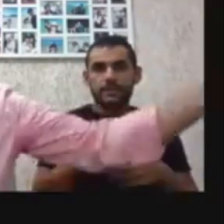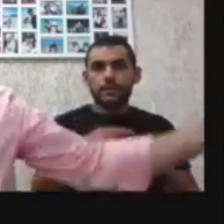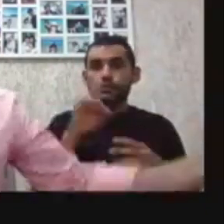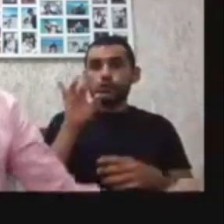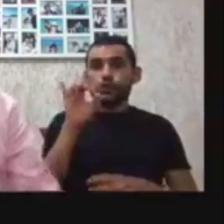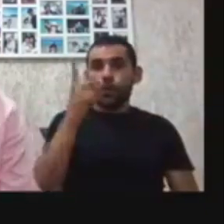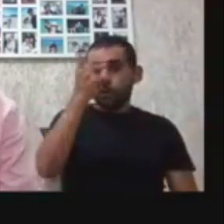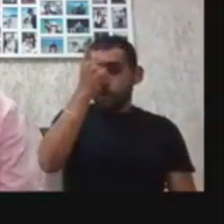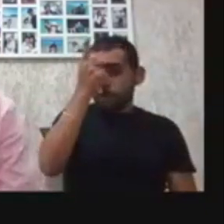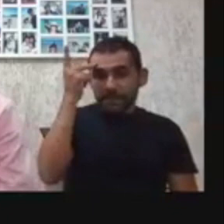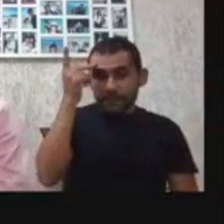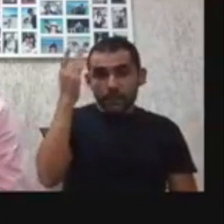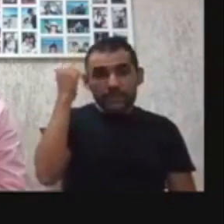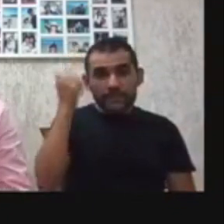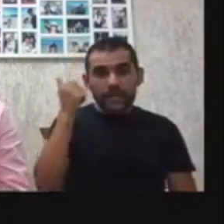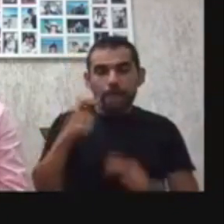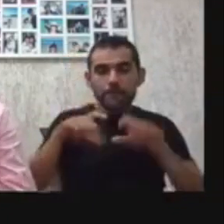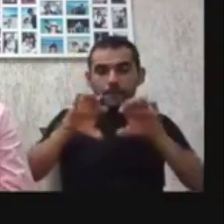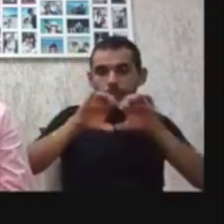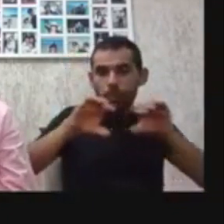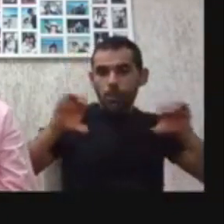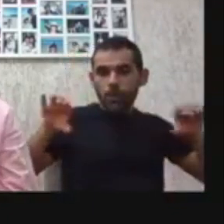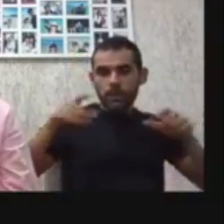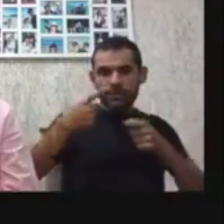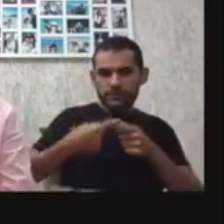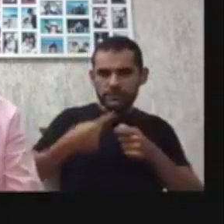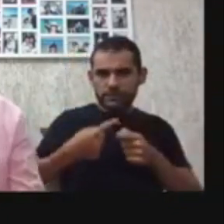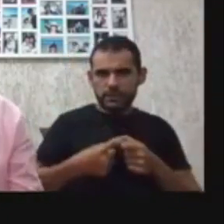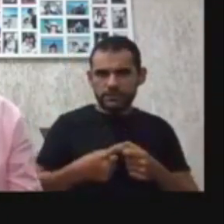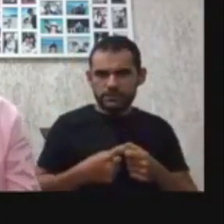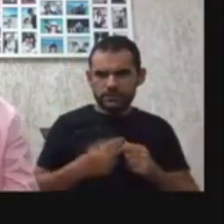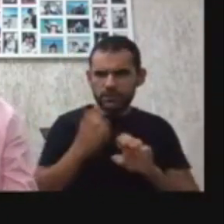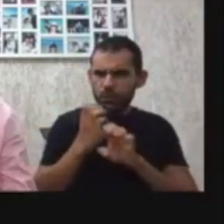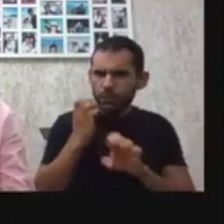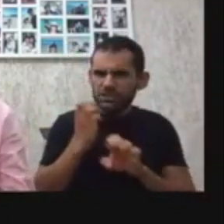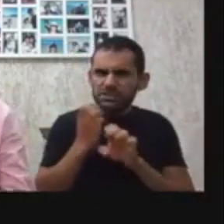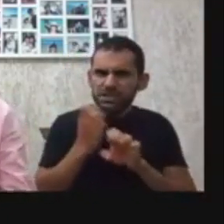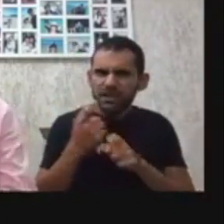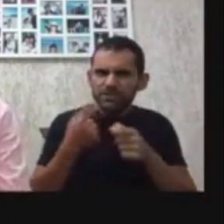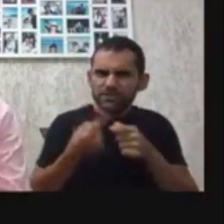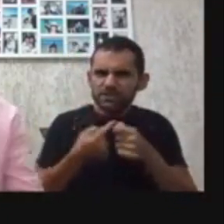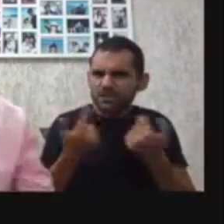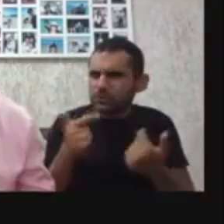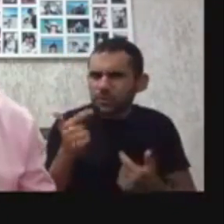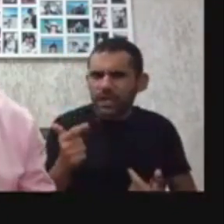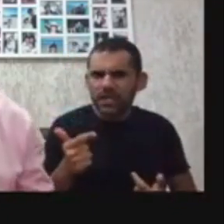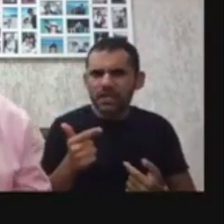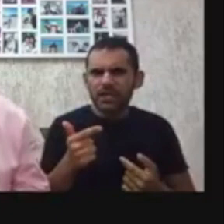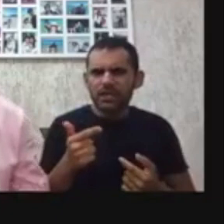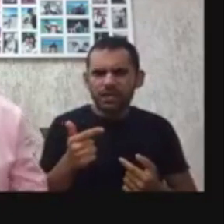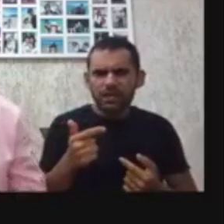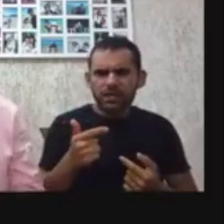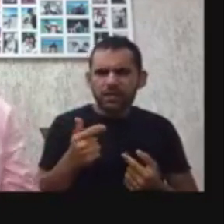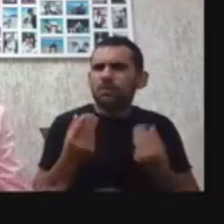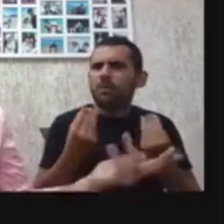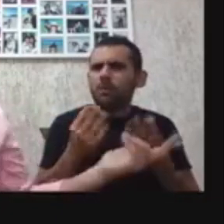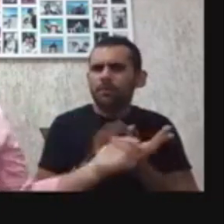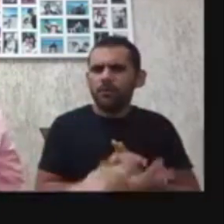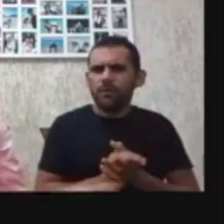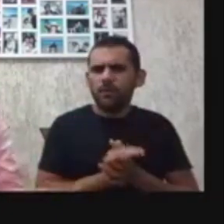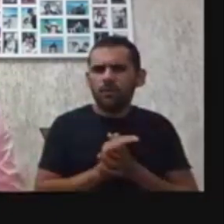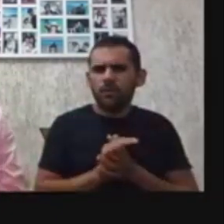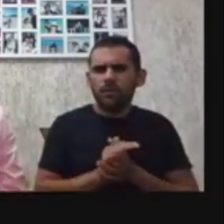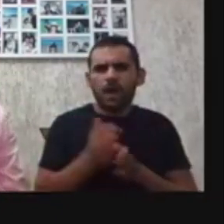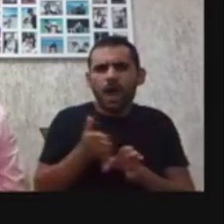tem uma pessoa que sabe onde é que é os canos da nossa cidade. Tem engenheiro nessa cidade, não? Não tem plantas, sabe? Olha a